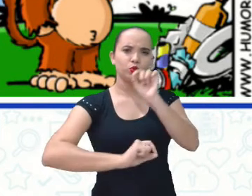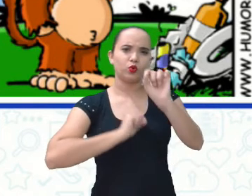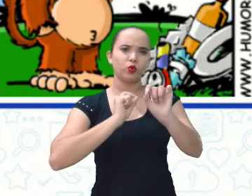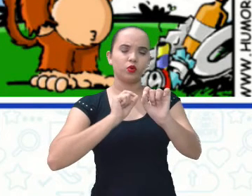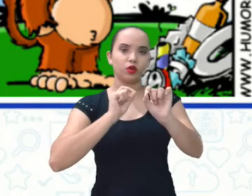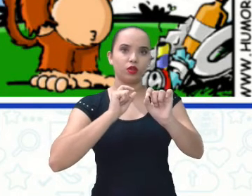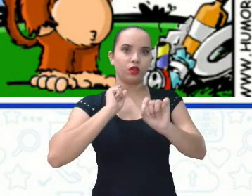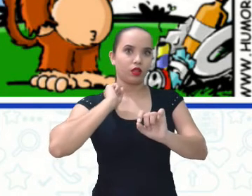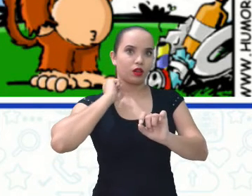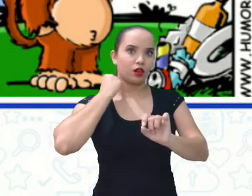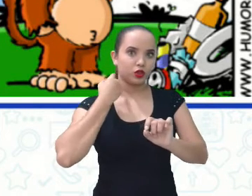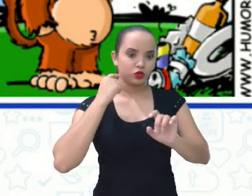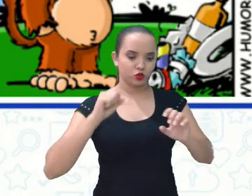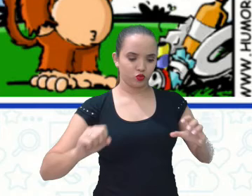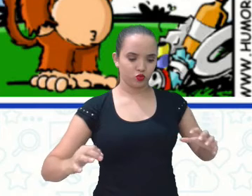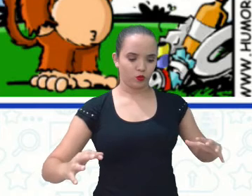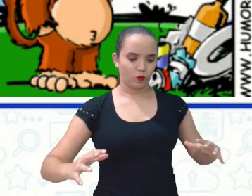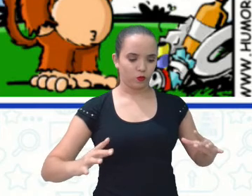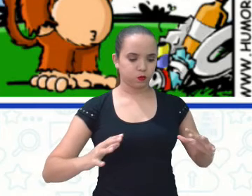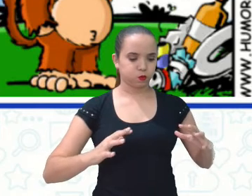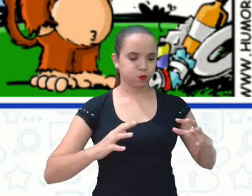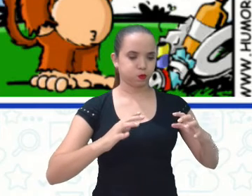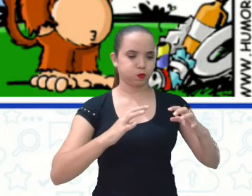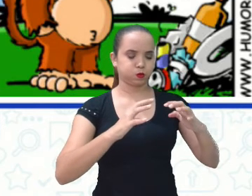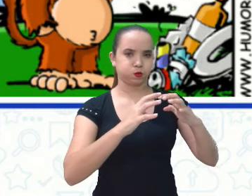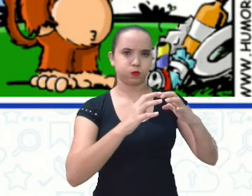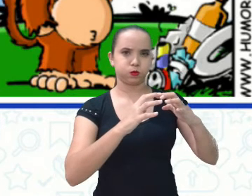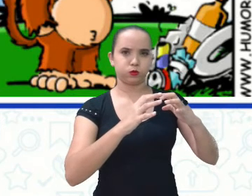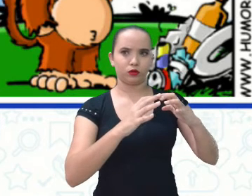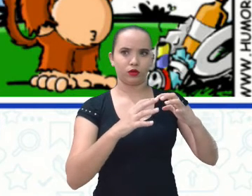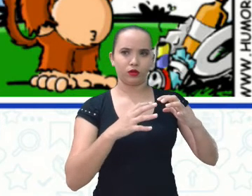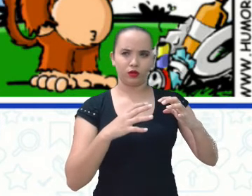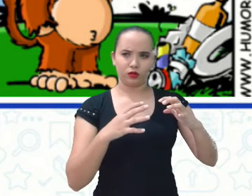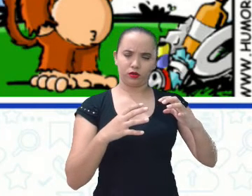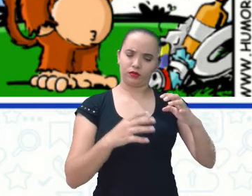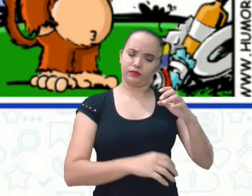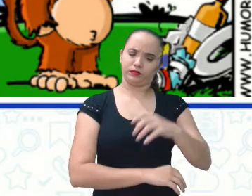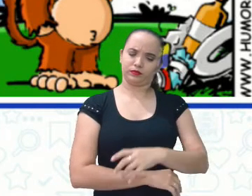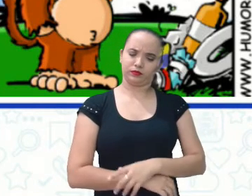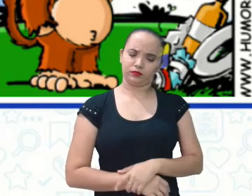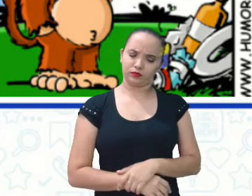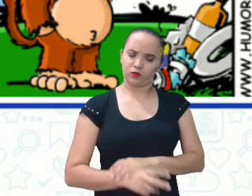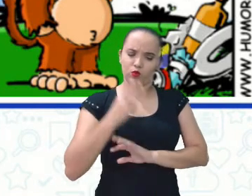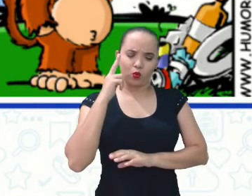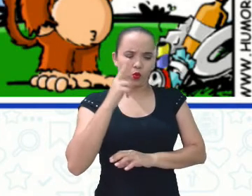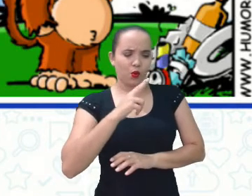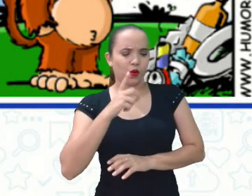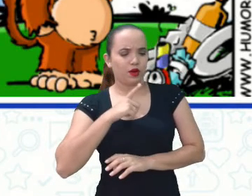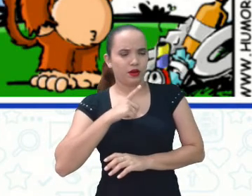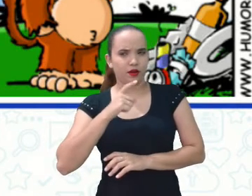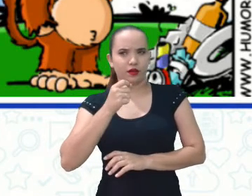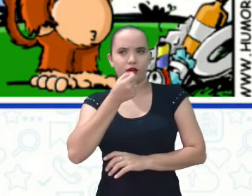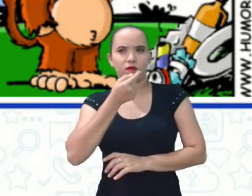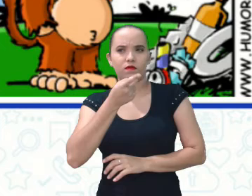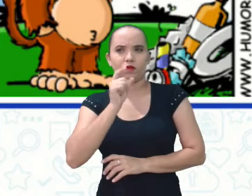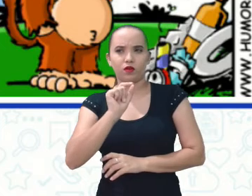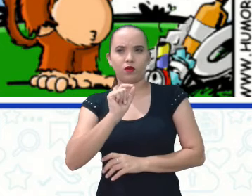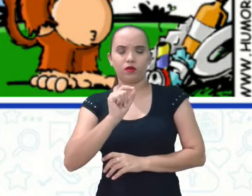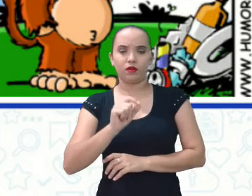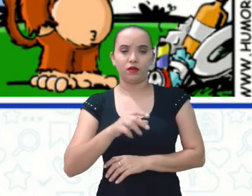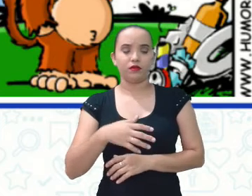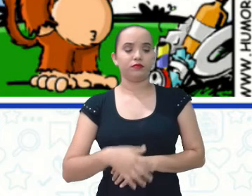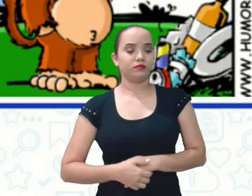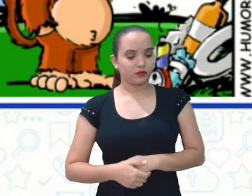Um monte de lixo. E aí ele expressa, tem aqui um balãozinho, uma linguagem verbal. É por isso que a gente